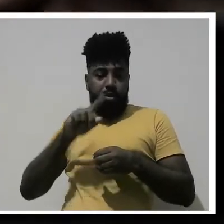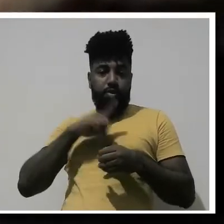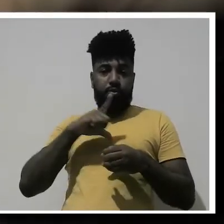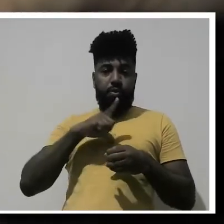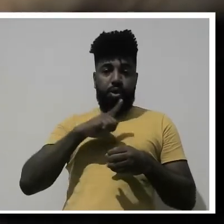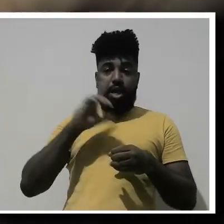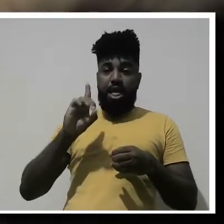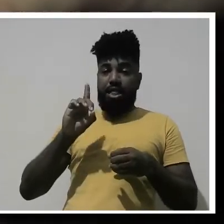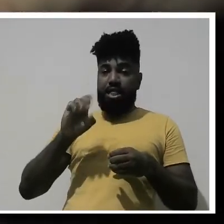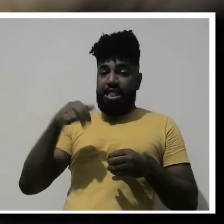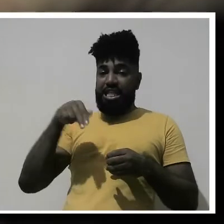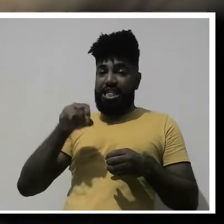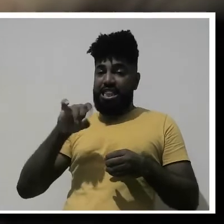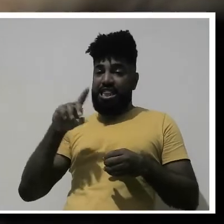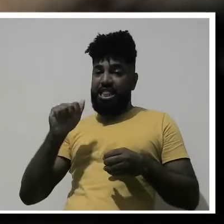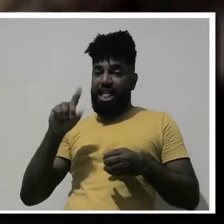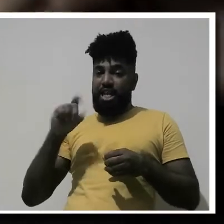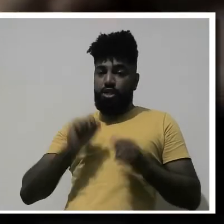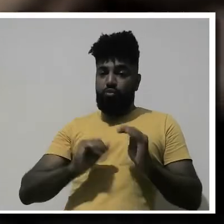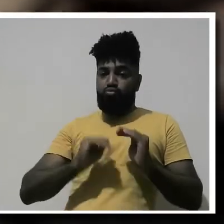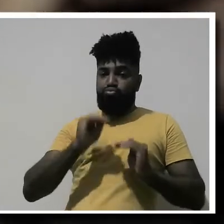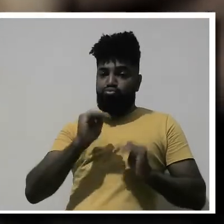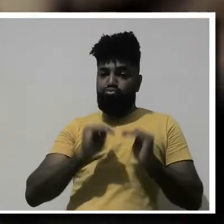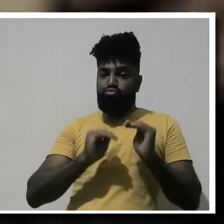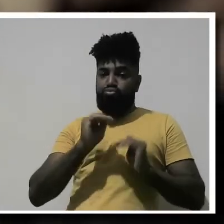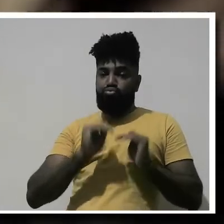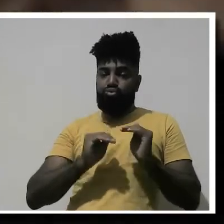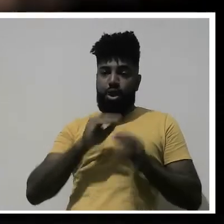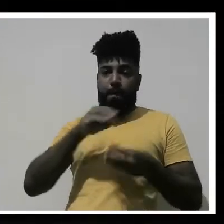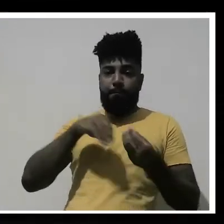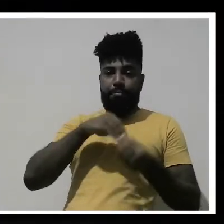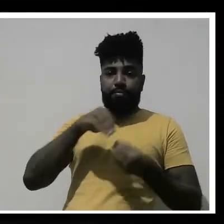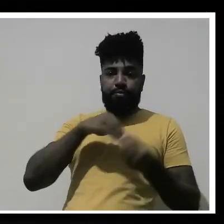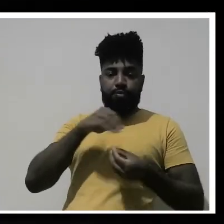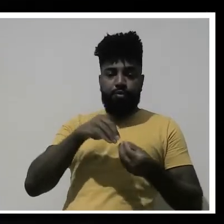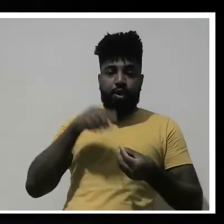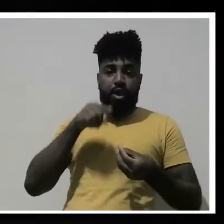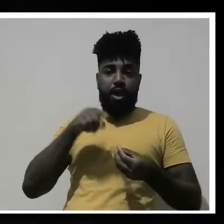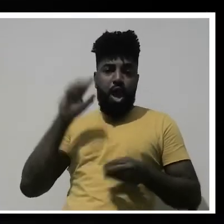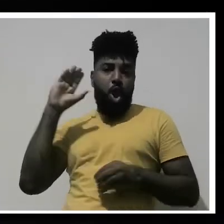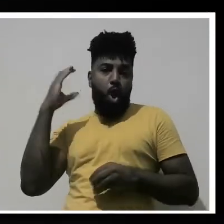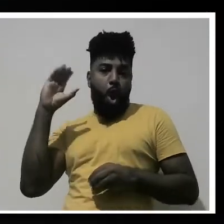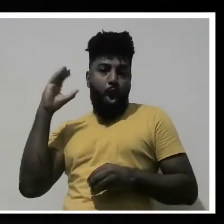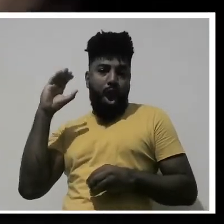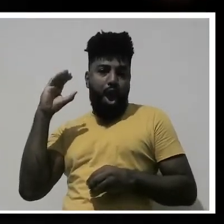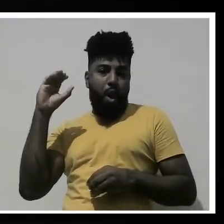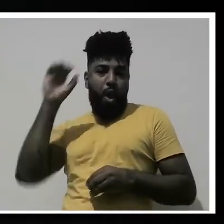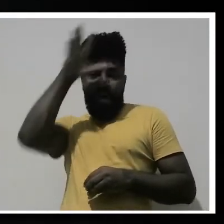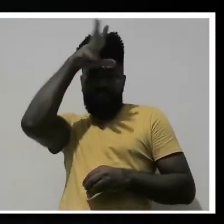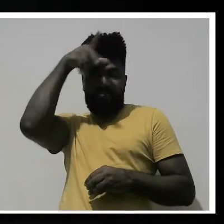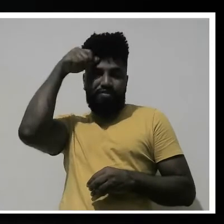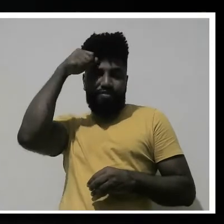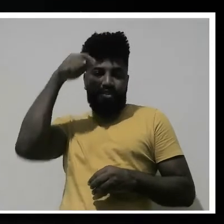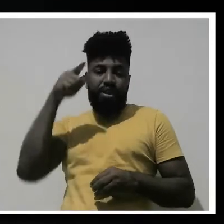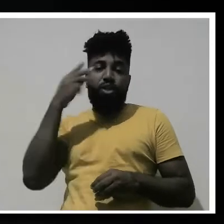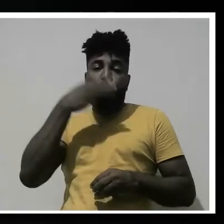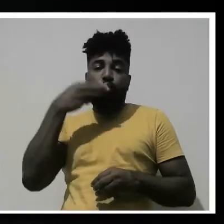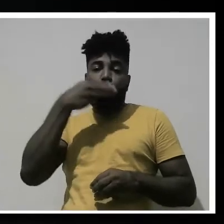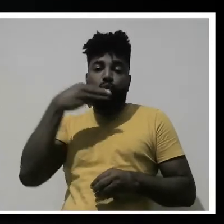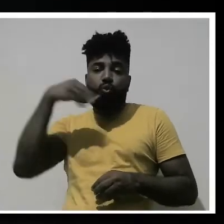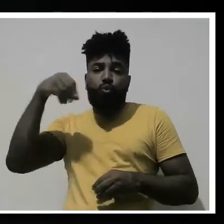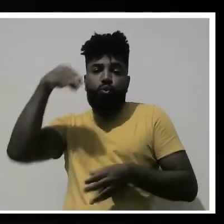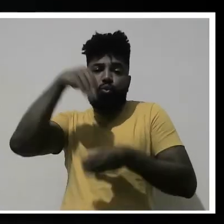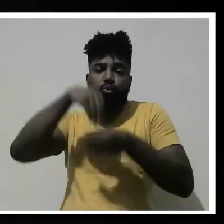piquenômetro serve para nós medirmos a densidade de soluções. E aqui nesse vídeo nós vamos determinar a quantidade de açúcar que tem na